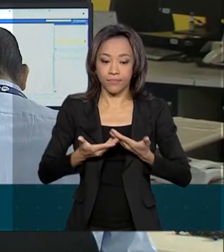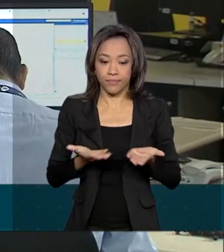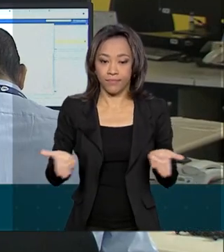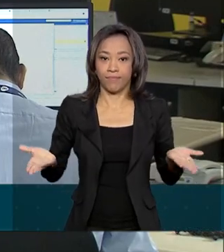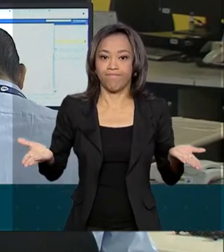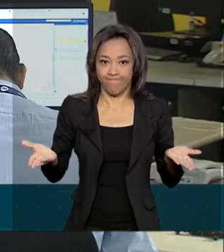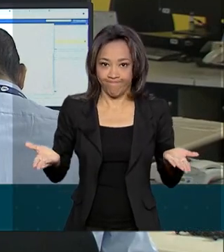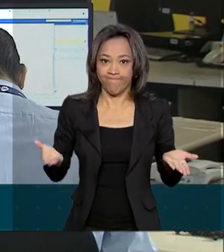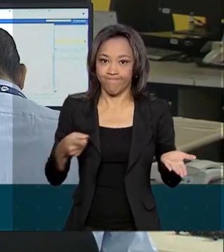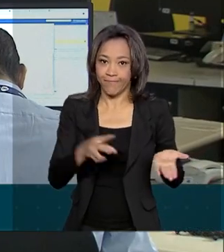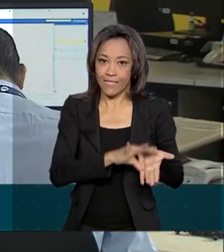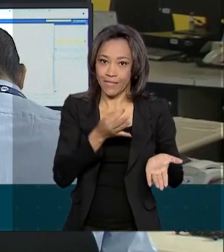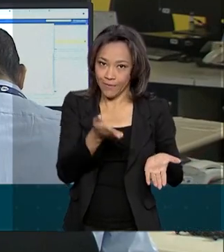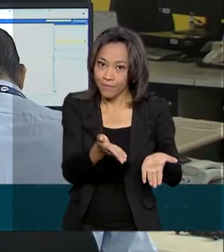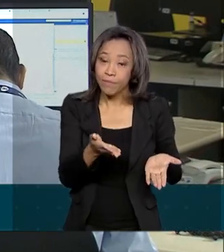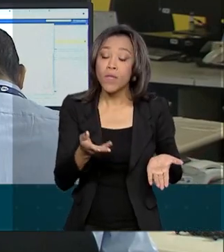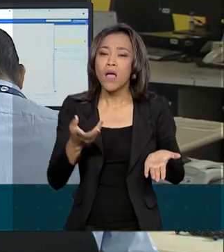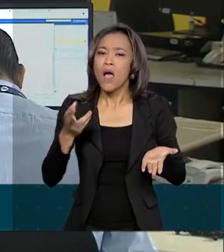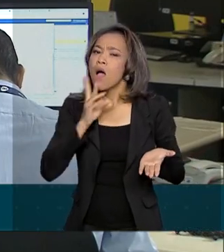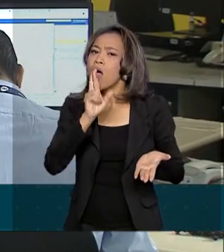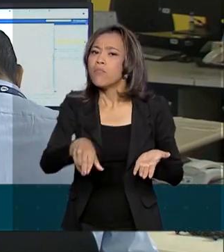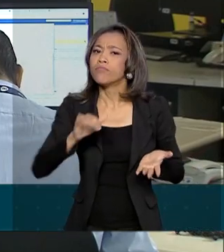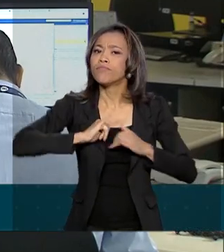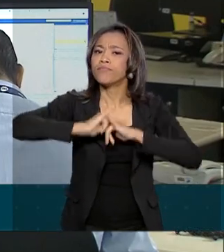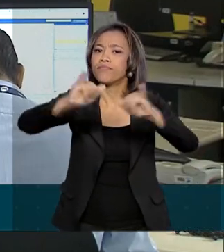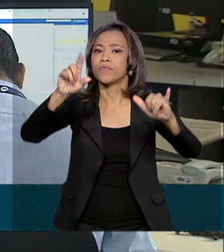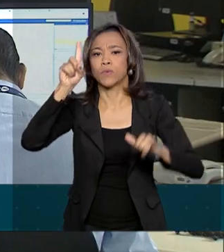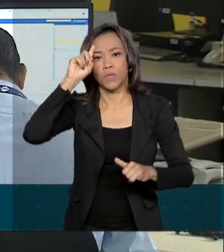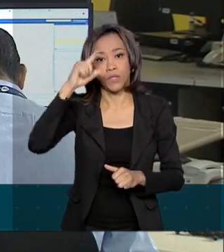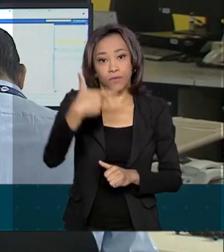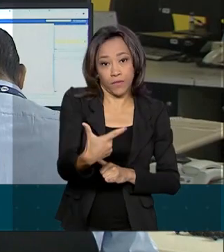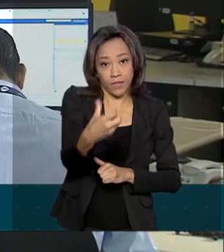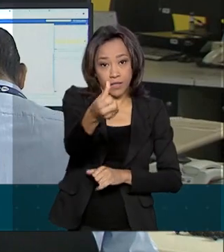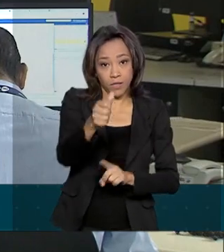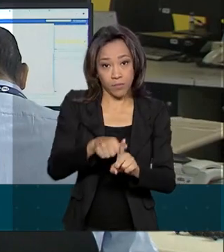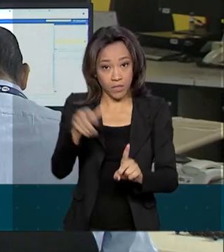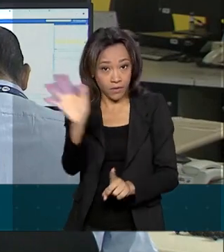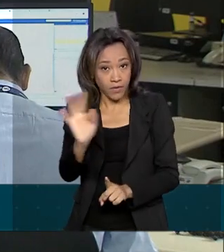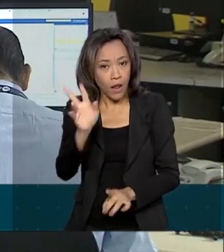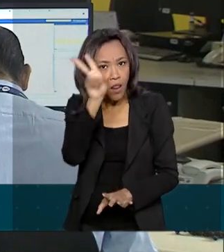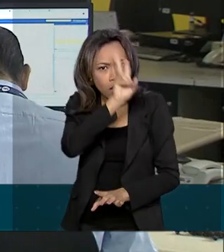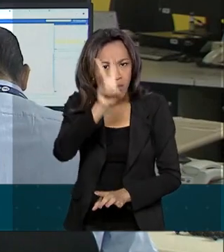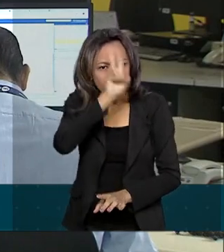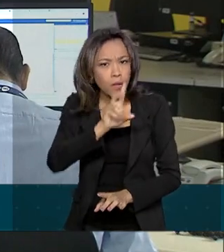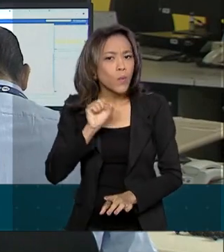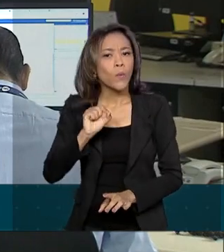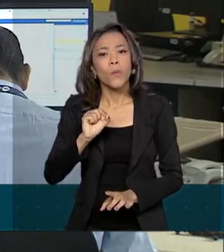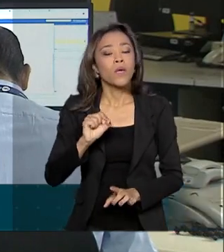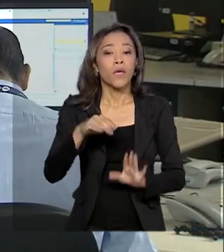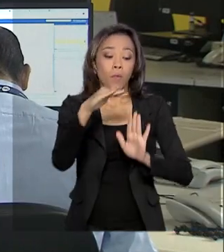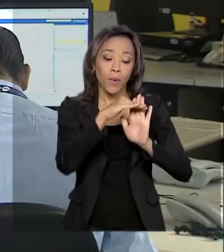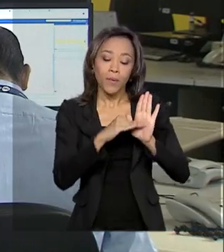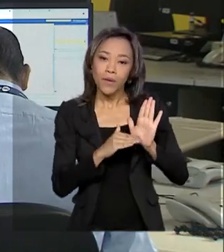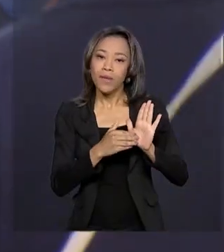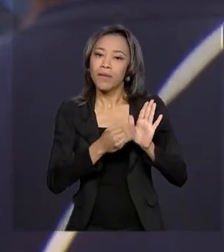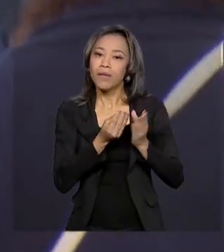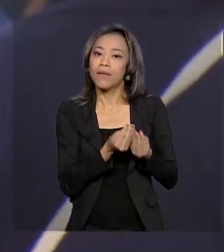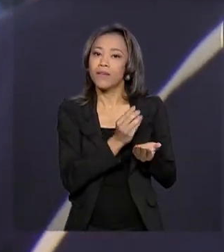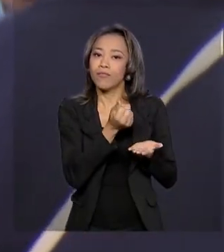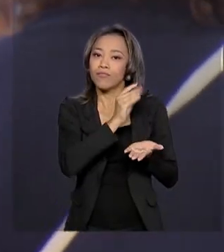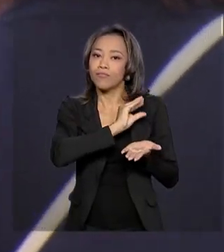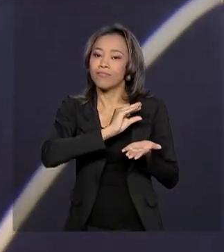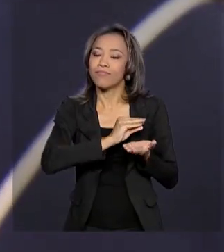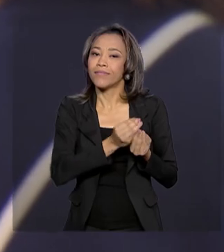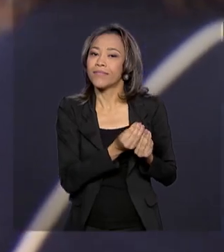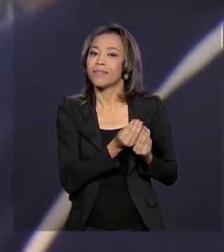fies.mec.gov.br. A divulgação dos resultados será no dia 26 de fevereiro. Lembrando que o programa que concede financiamento a estudantes